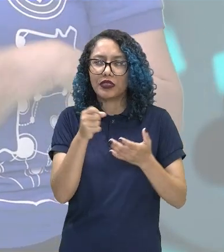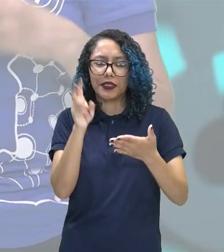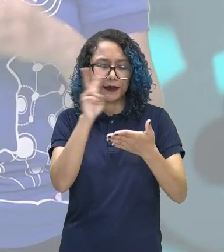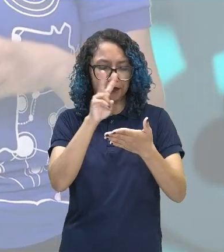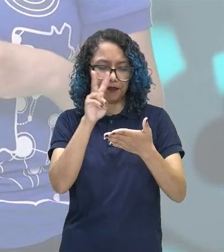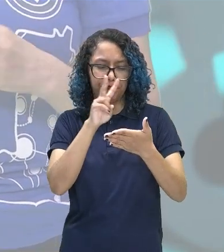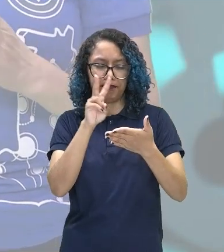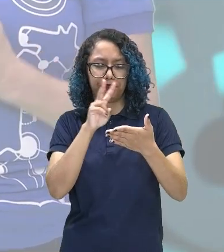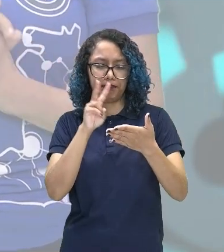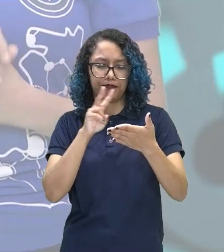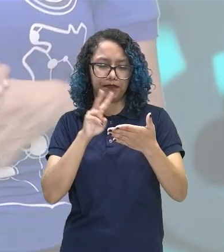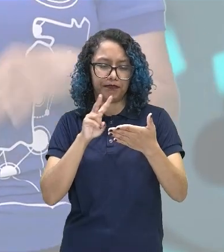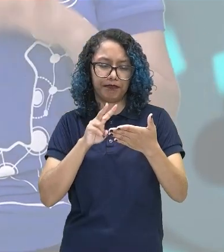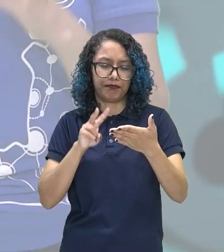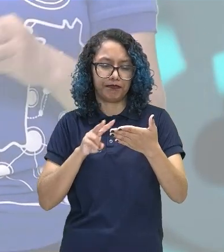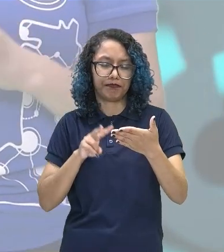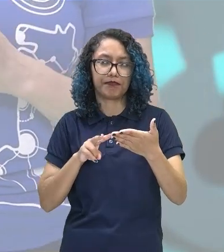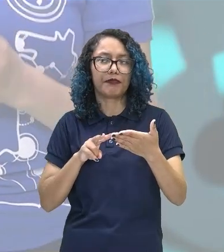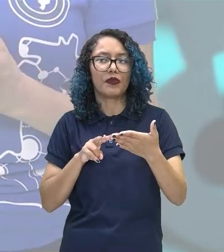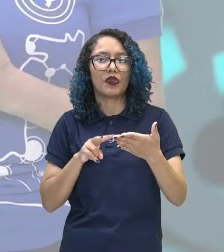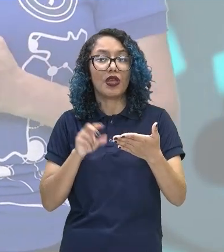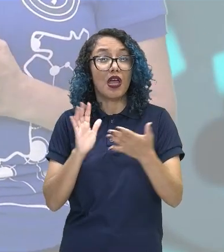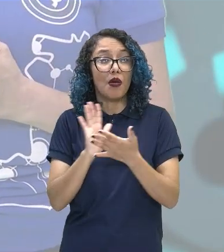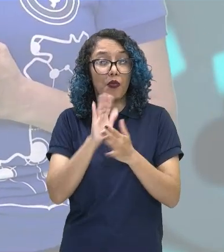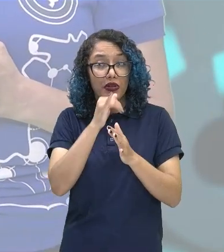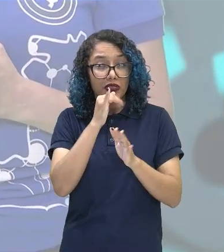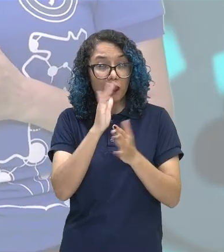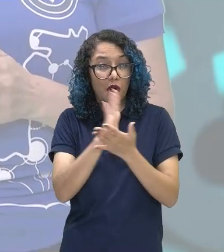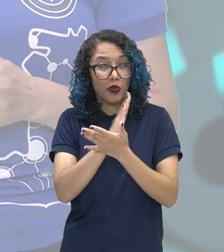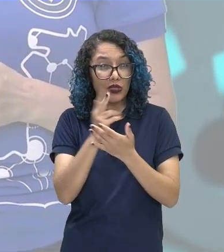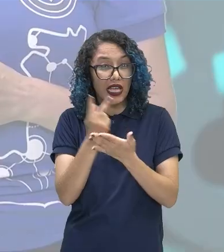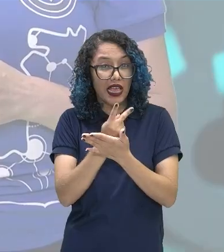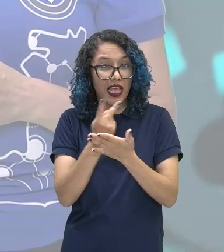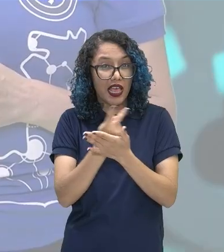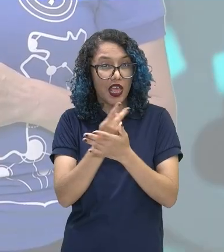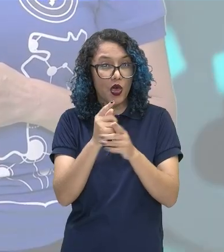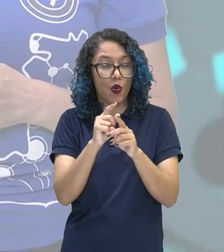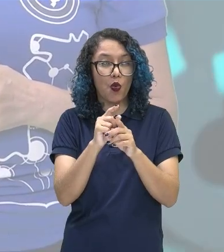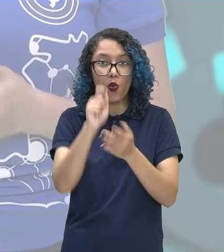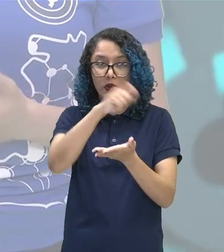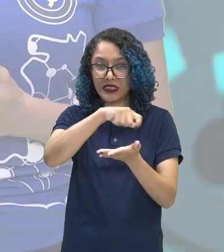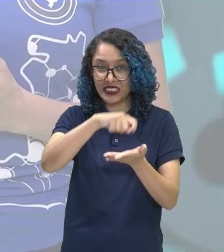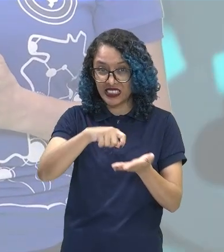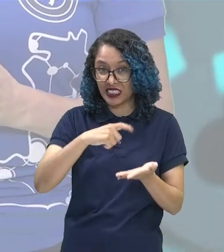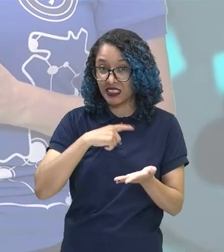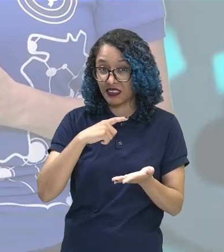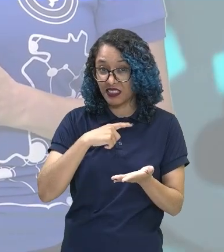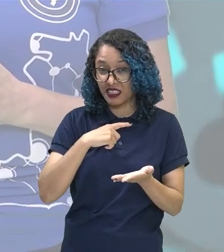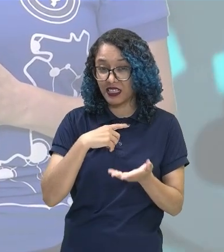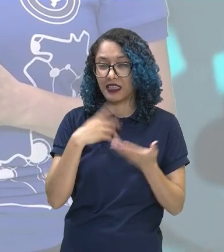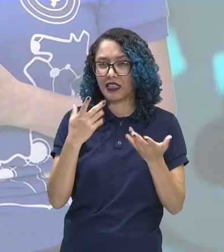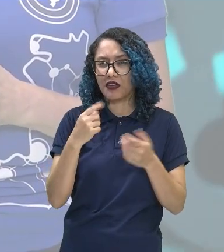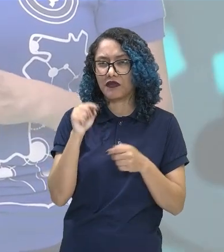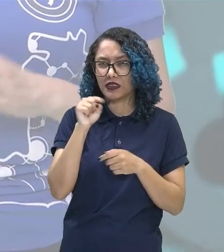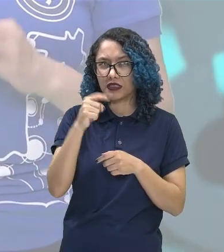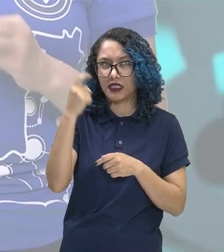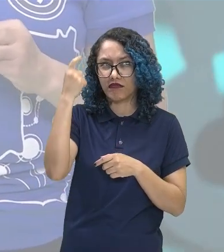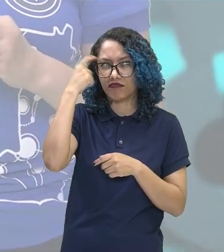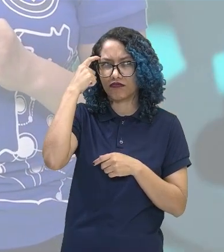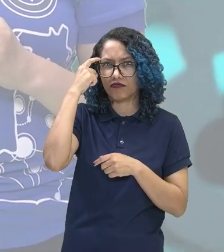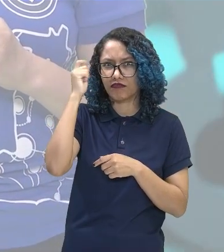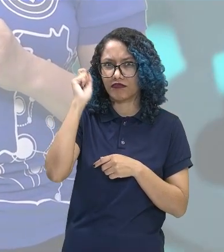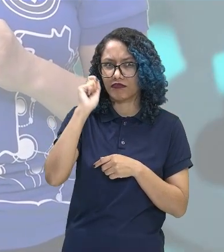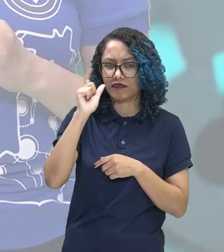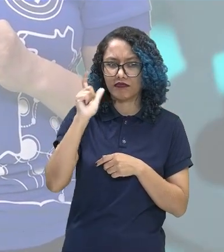está lendo, você vai encontrar vários erros ortográficos. Aí, olha, abre uma luzinha aí e